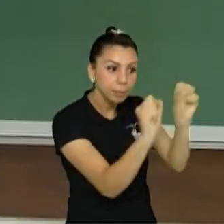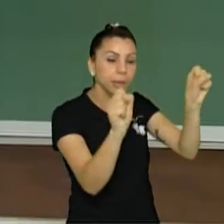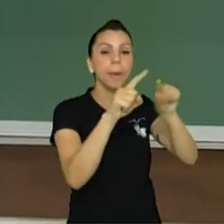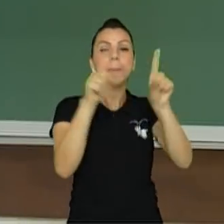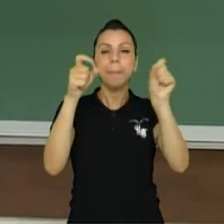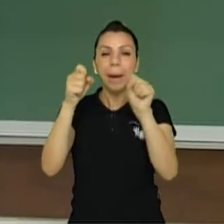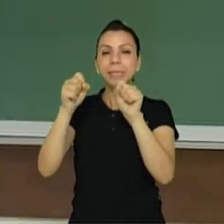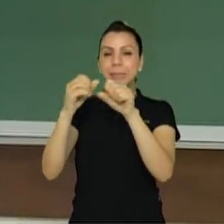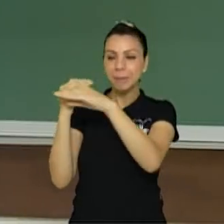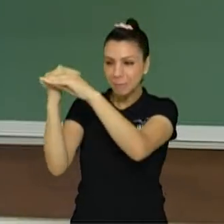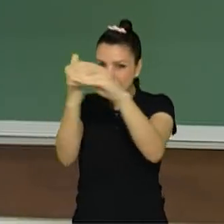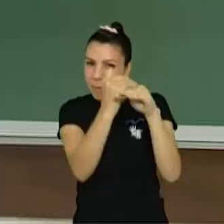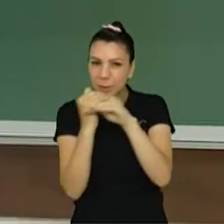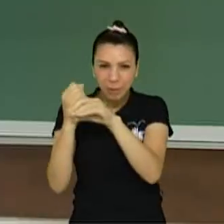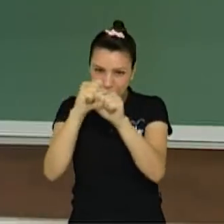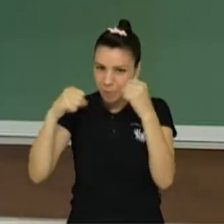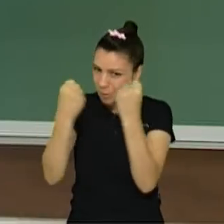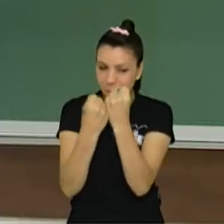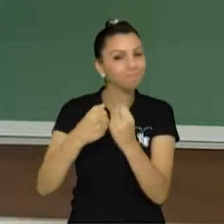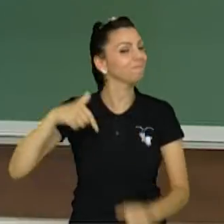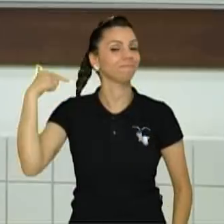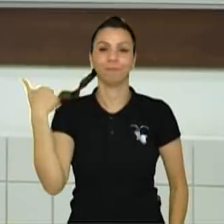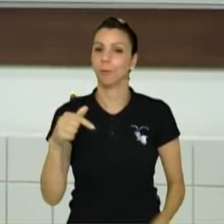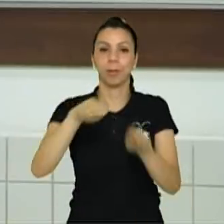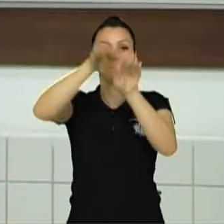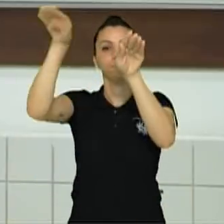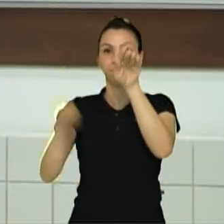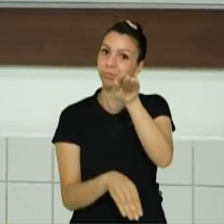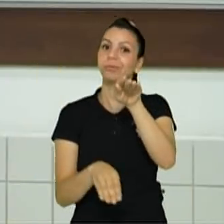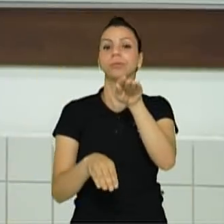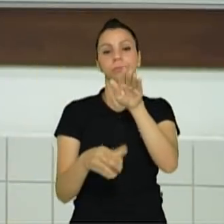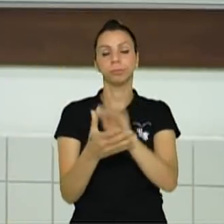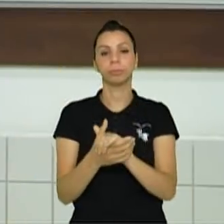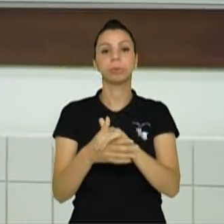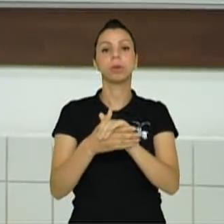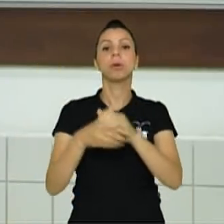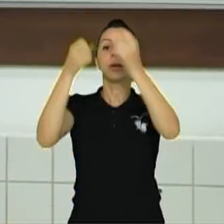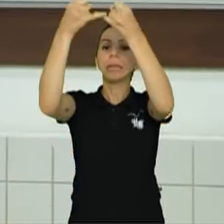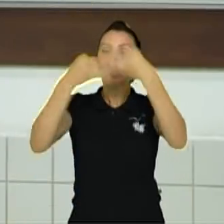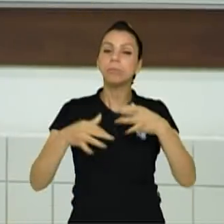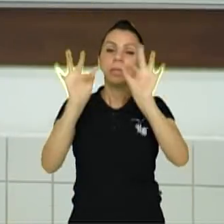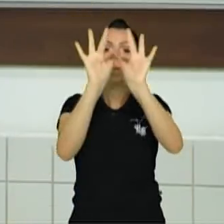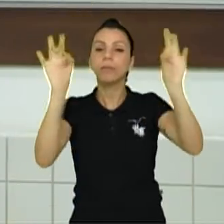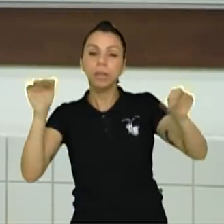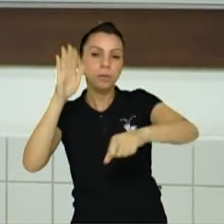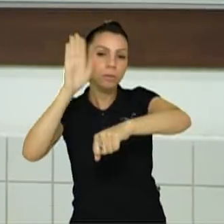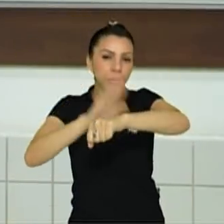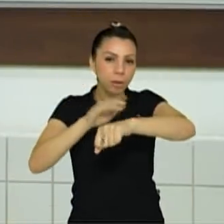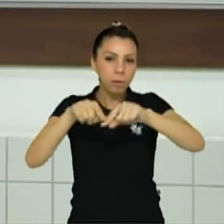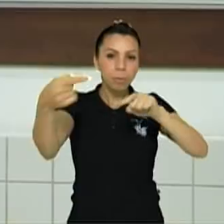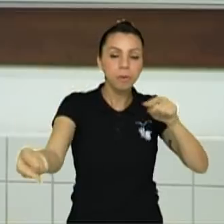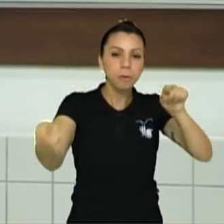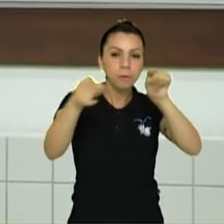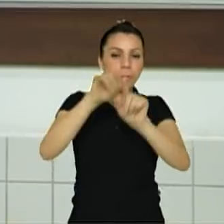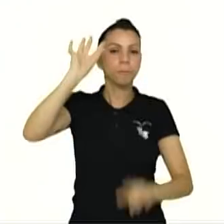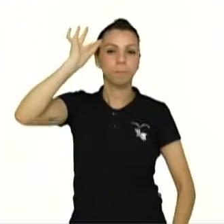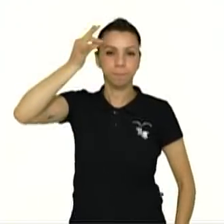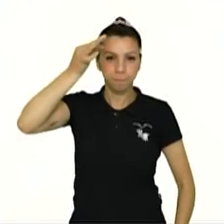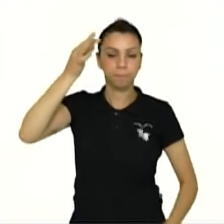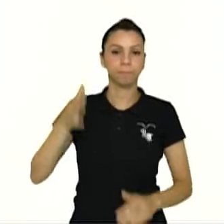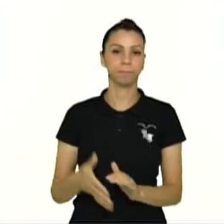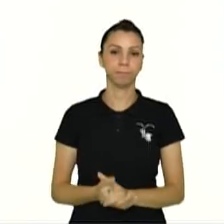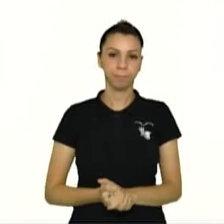social. Muito bem, argumente, explique, escreva sobre essa frase. Um tempo para vocês e nós já voltamos para a correção.